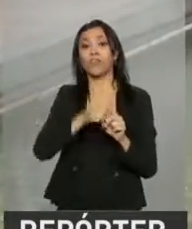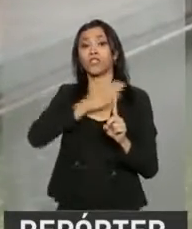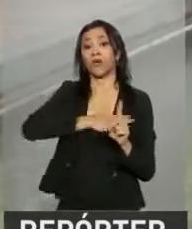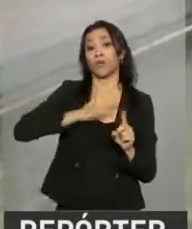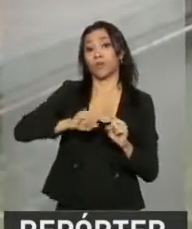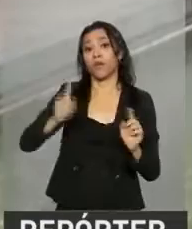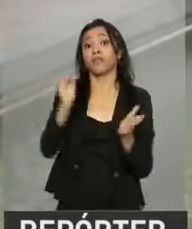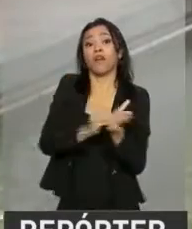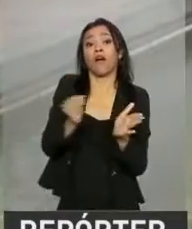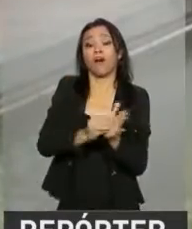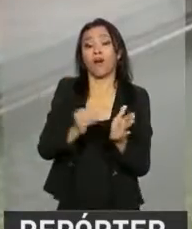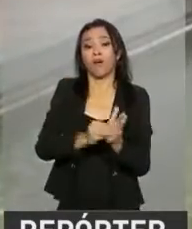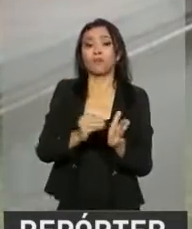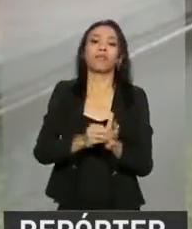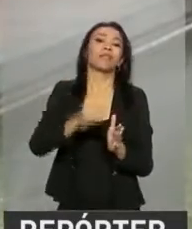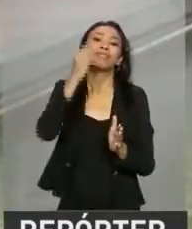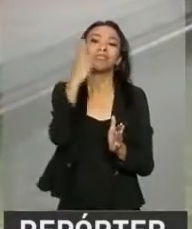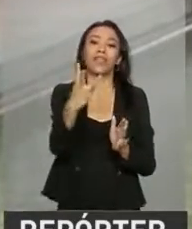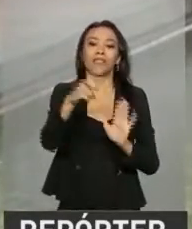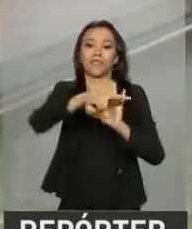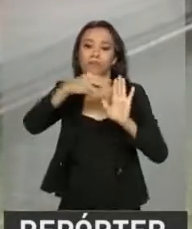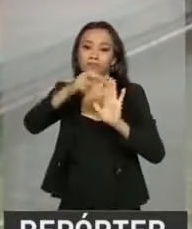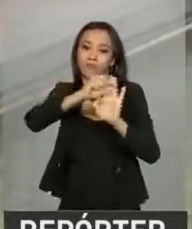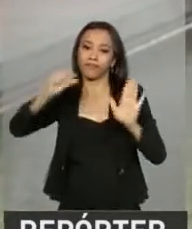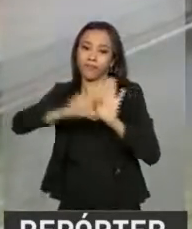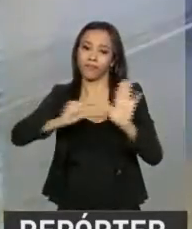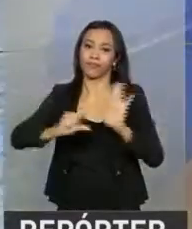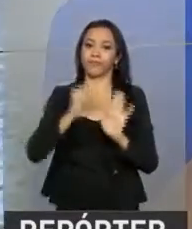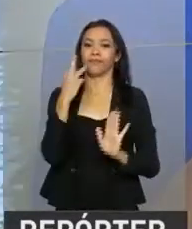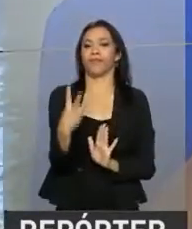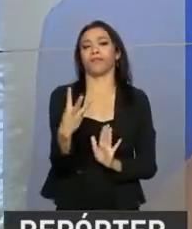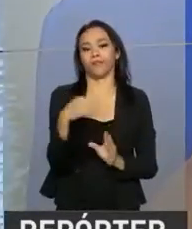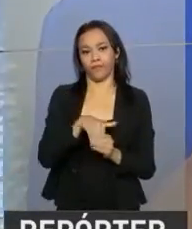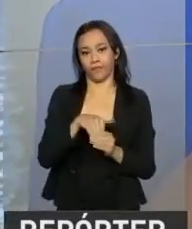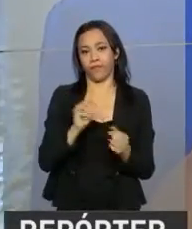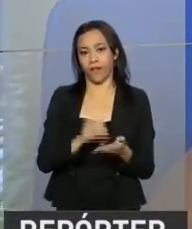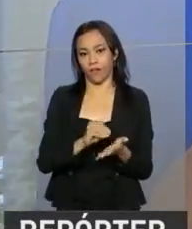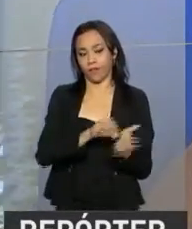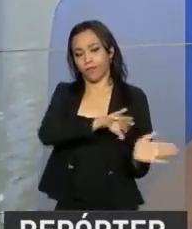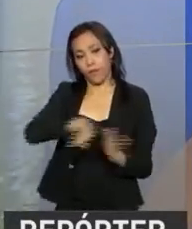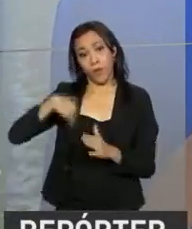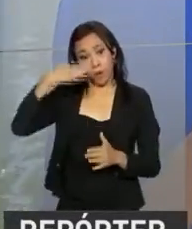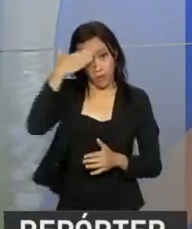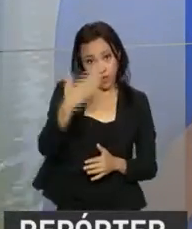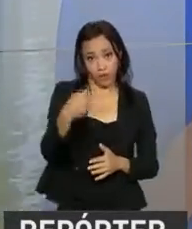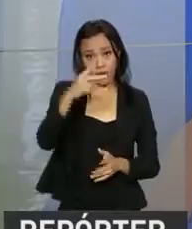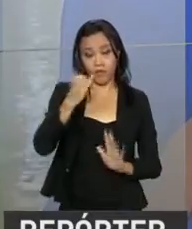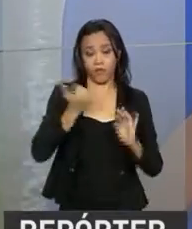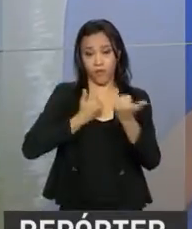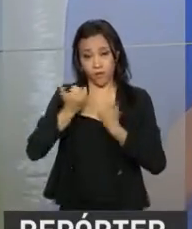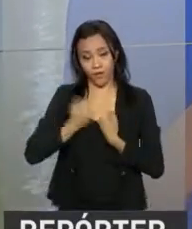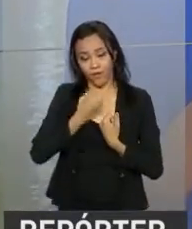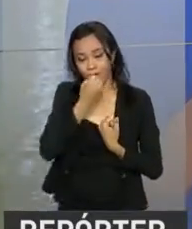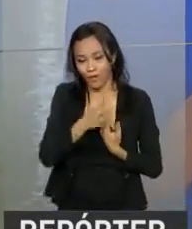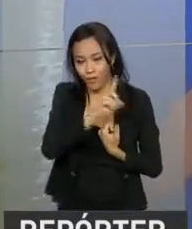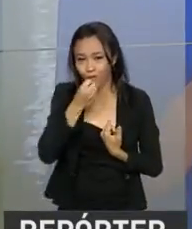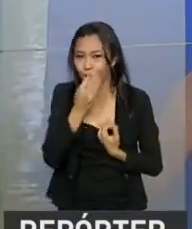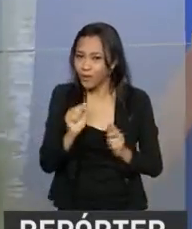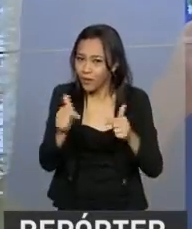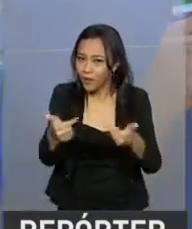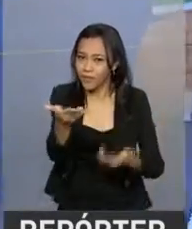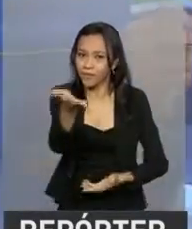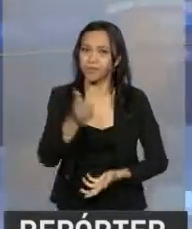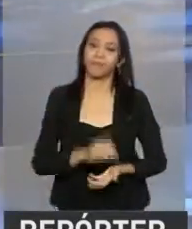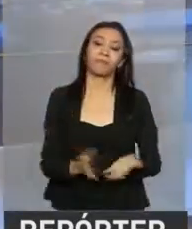mas agora ainda falta votar três destaques. Renata. Obrigada, Paola, pelas suas informações ao vivo. Bom dia, bom trabalho para